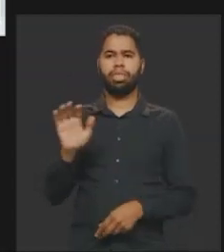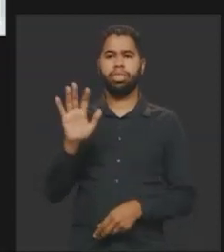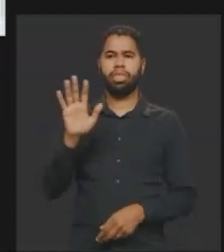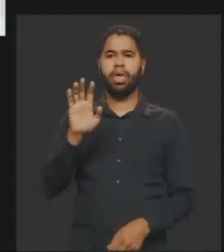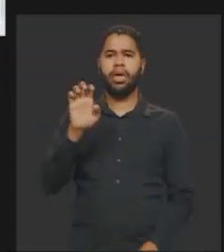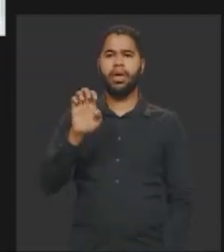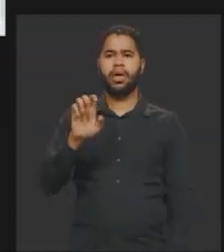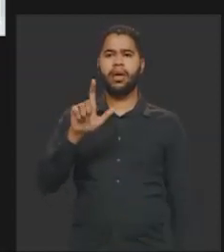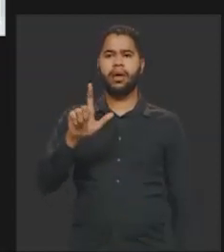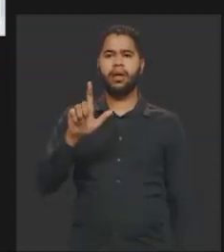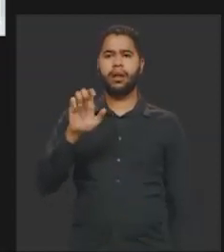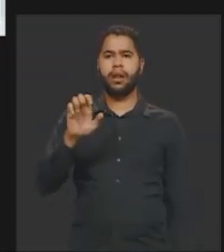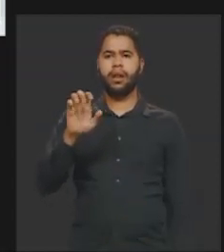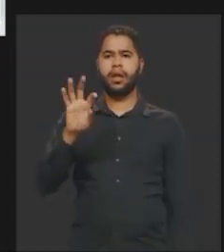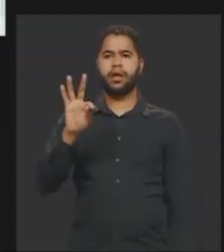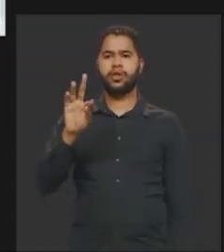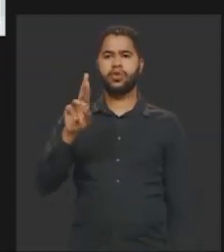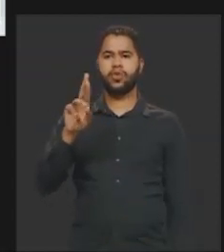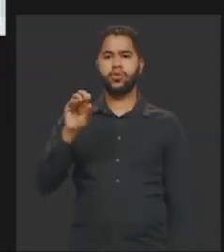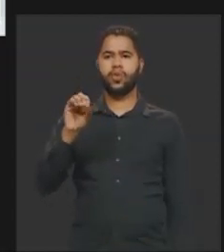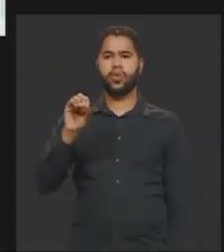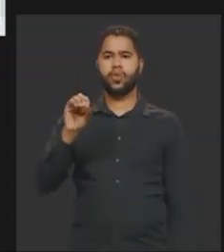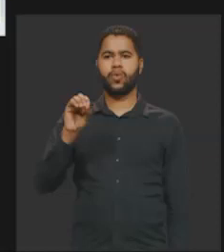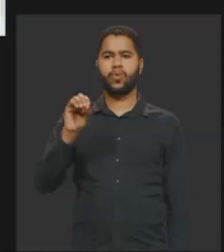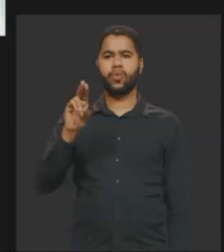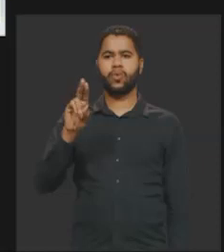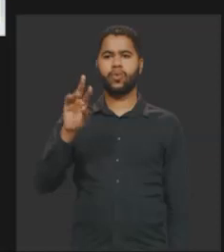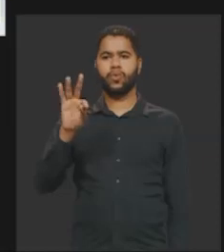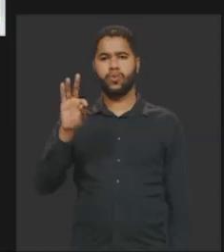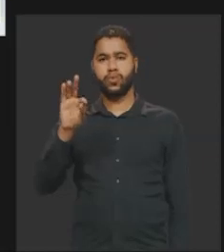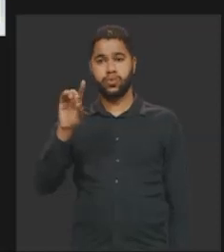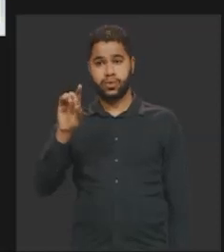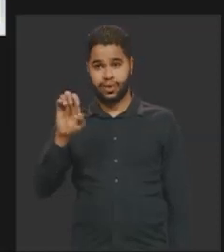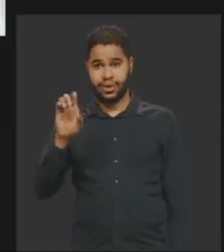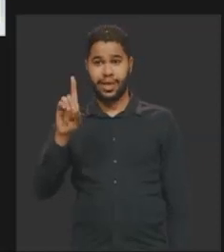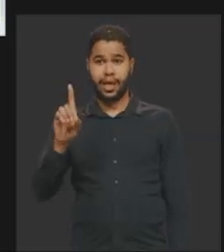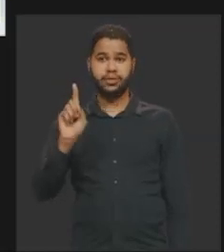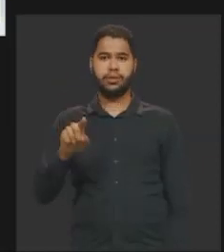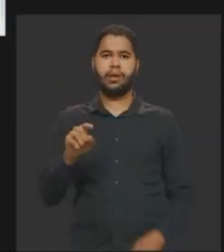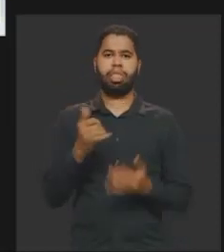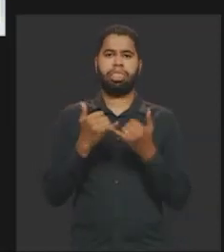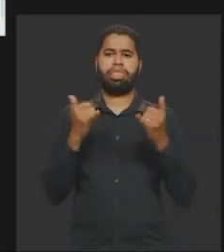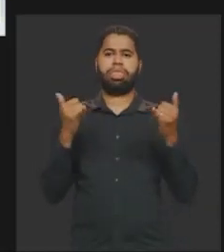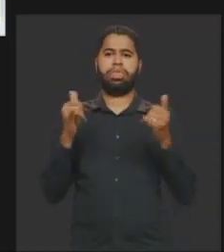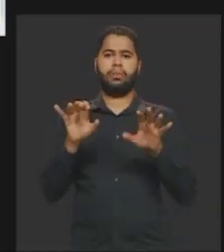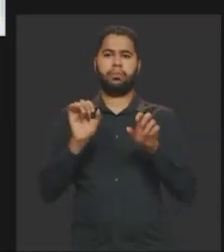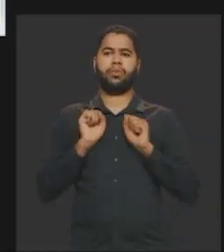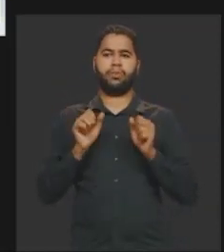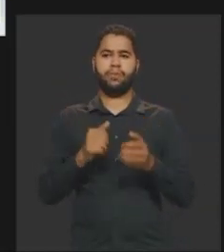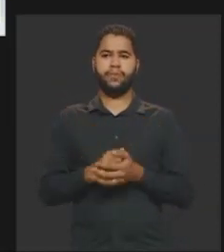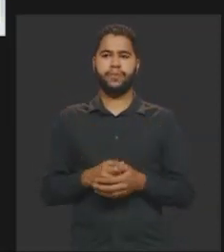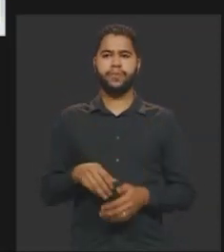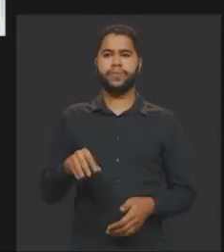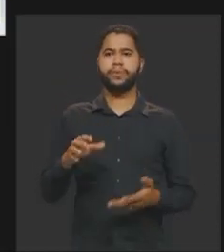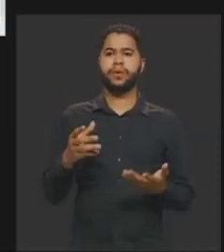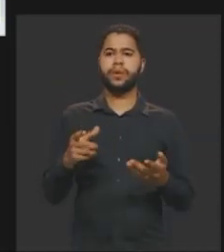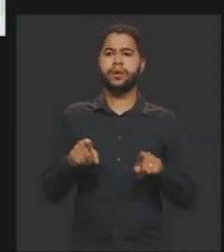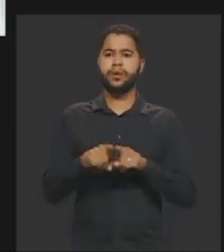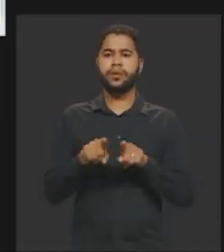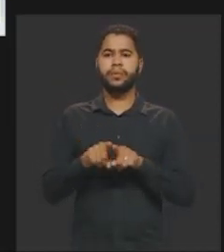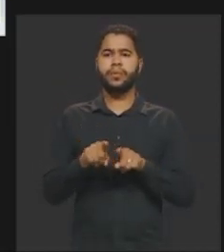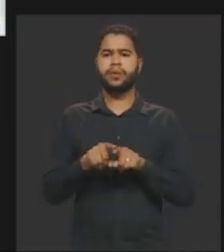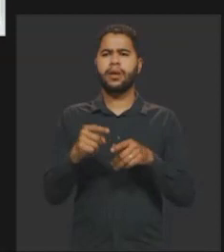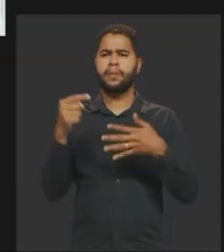Electrocuted, eletrocutados. Trapped, confined, confinado. As palavras fortes. Strangled, estrangulados.